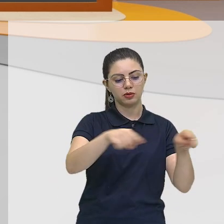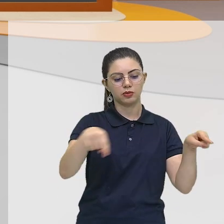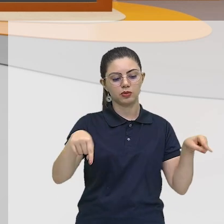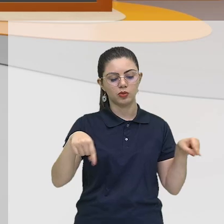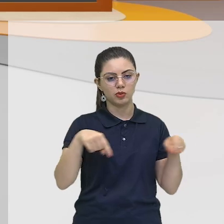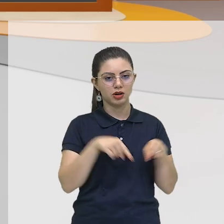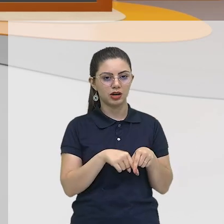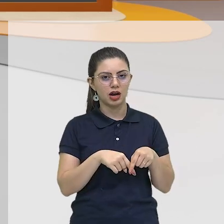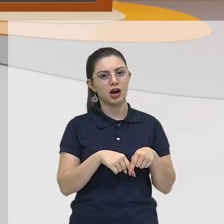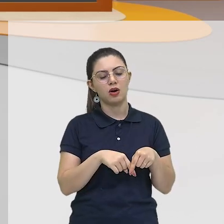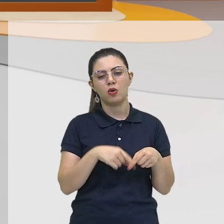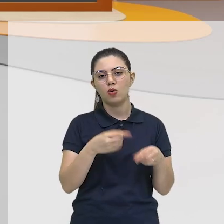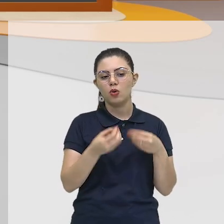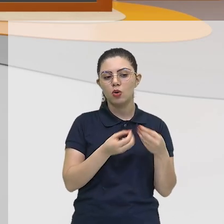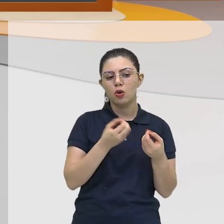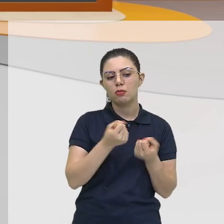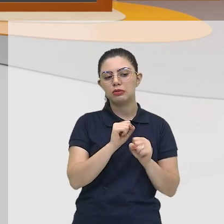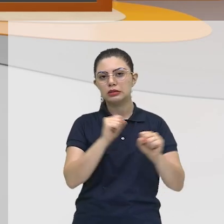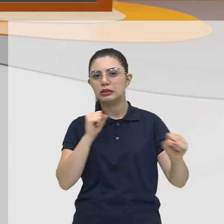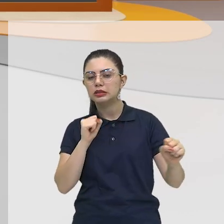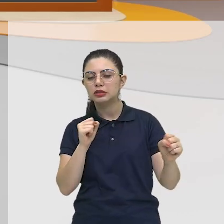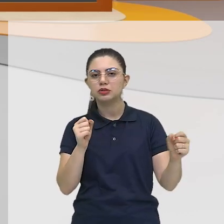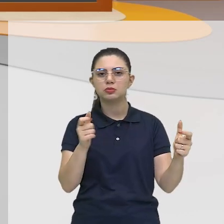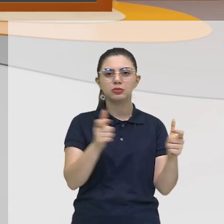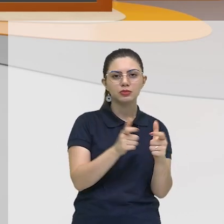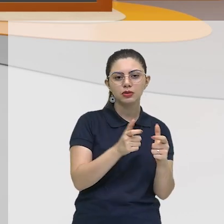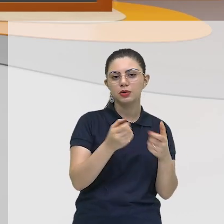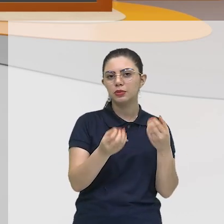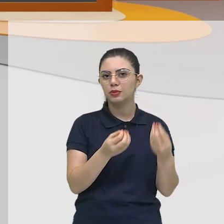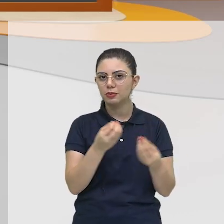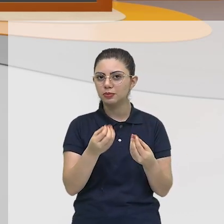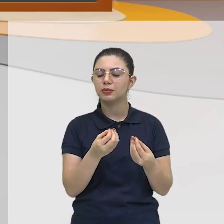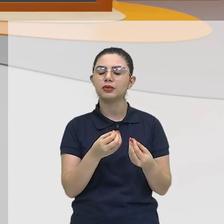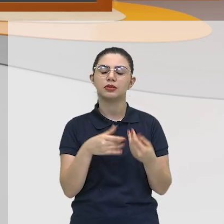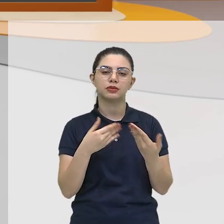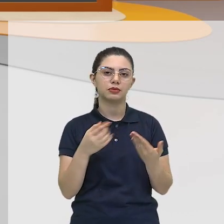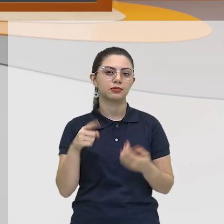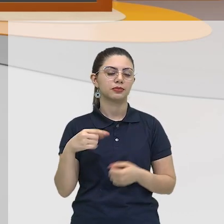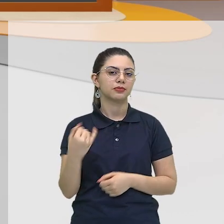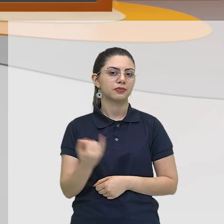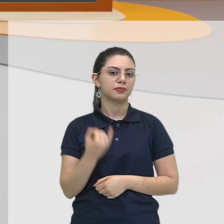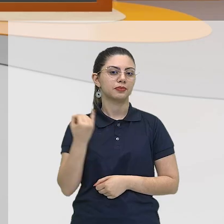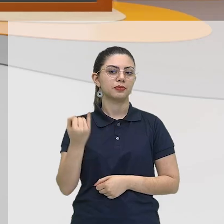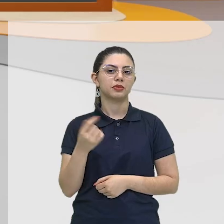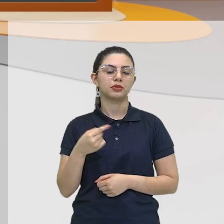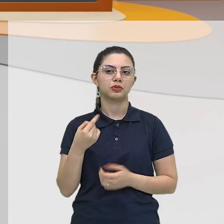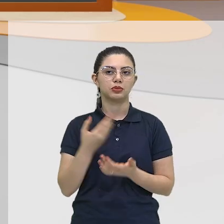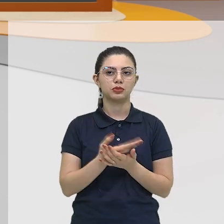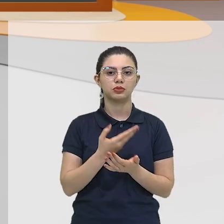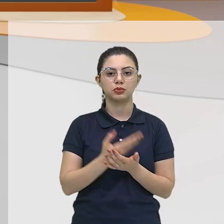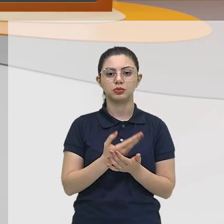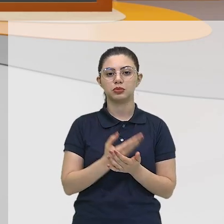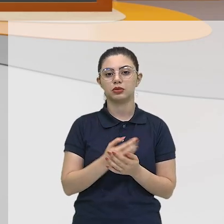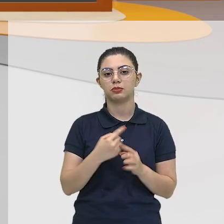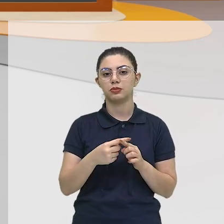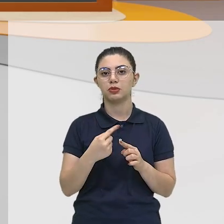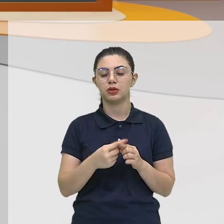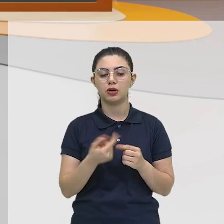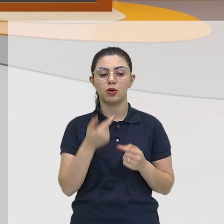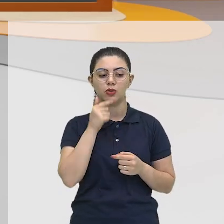que possa estar sendo planejado aquele cultivo, tá? Mas a gente observa que é importante também para aumentar a quantidade